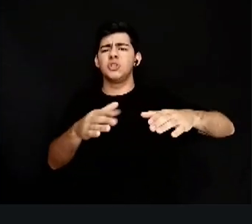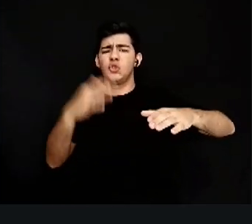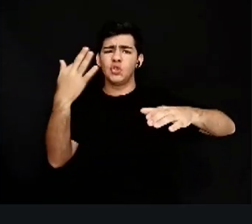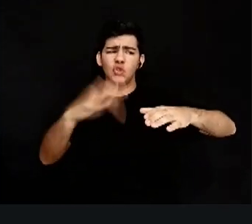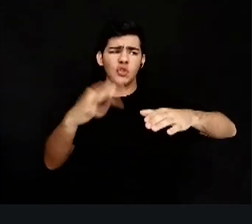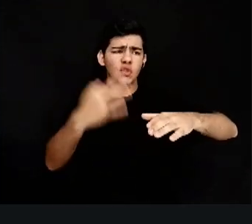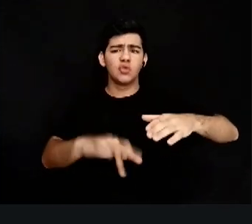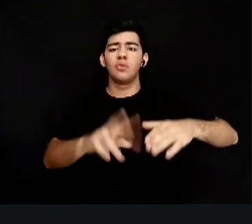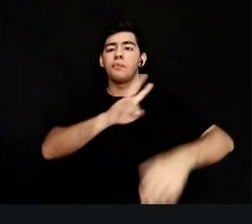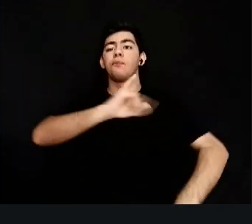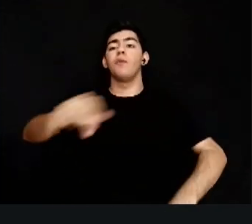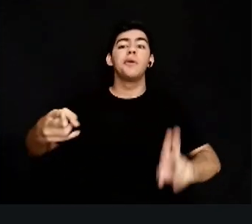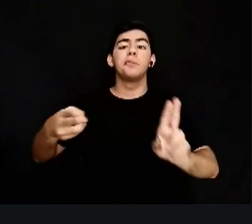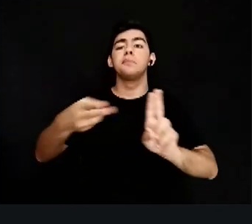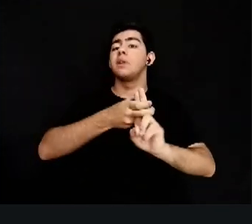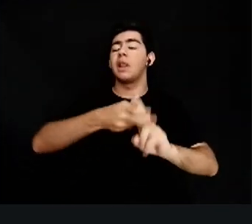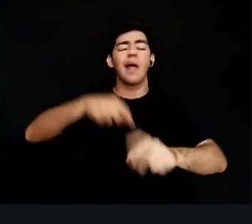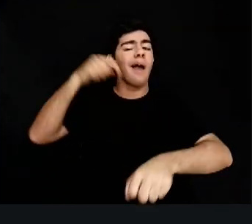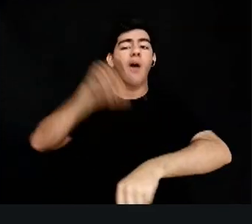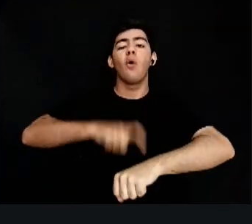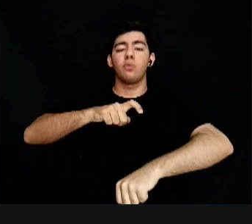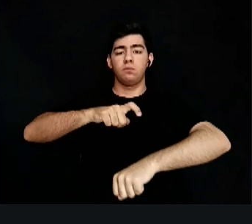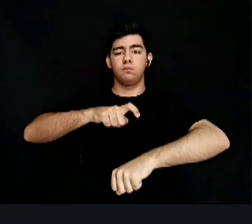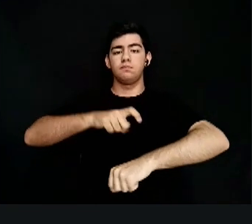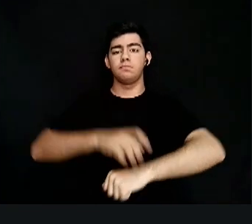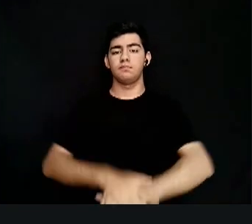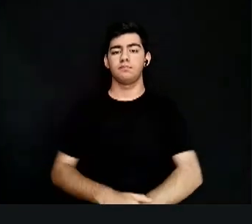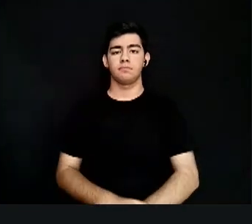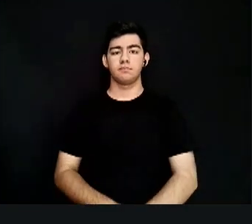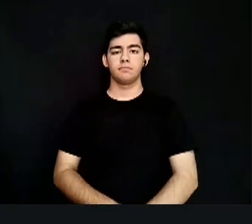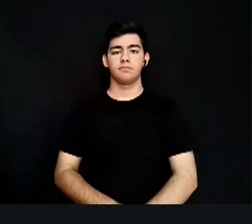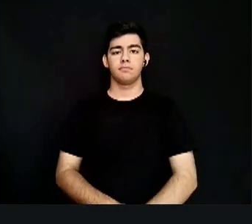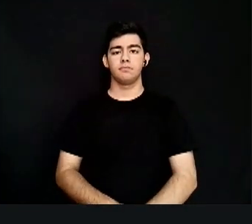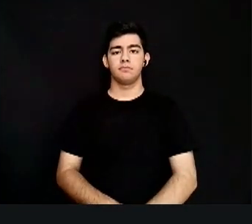com muita dor, procure o pronto-socorro, não perca tempo.